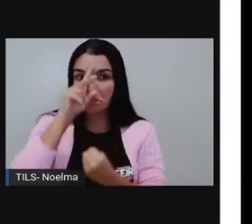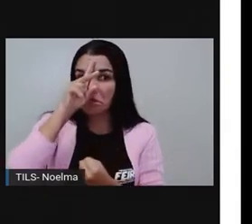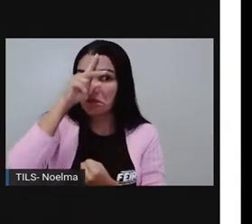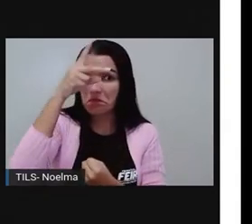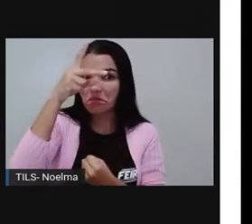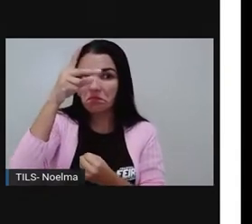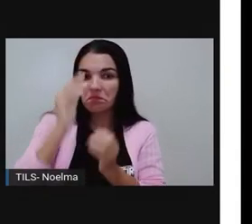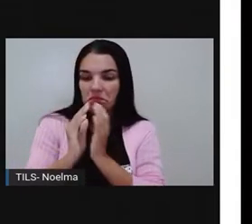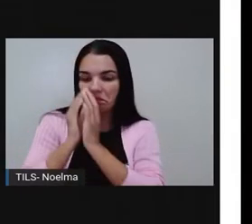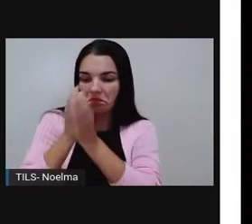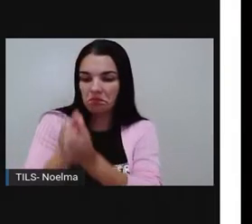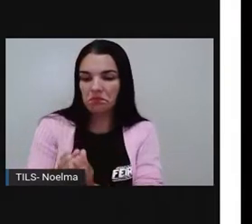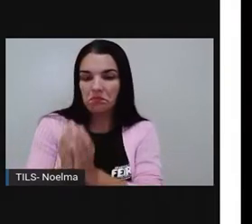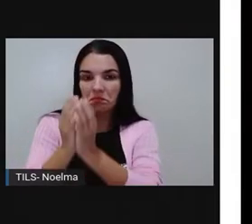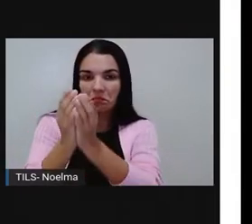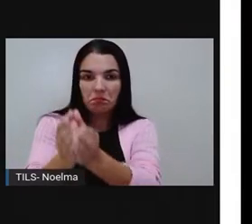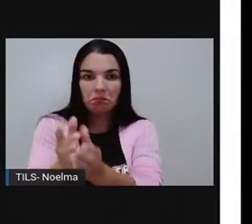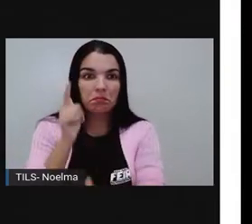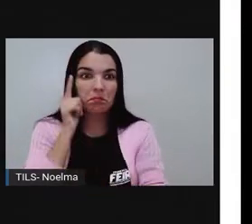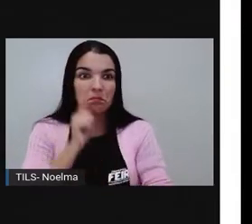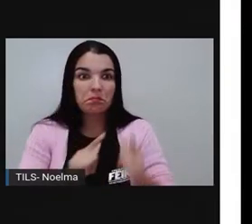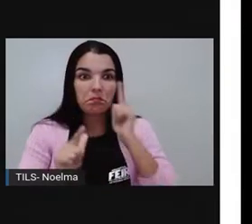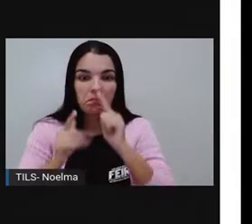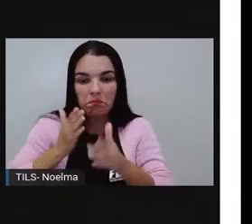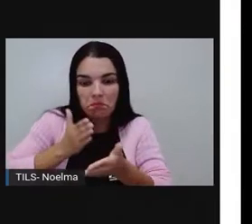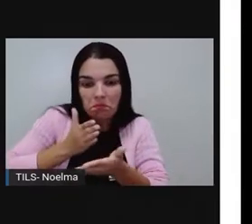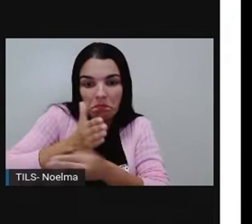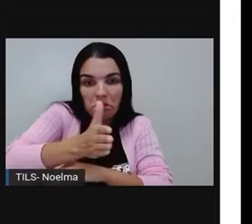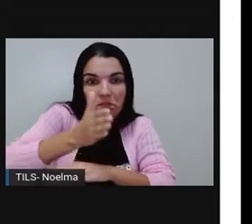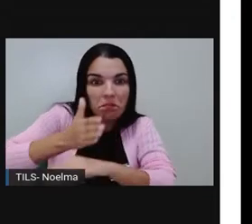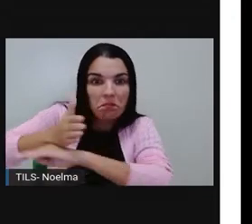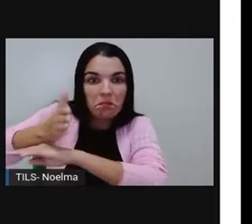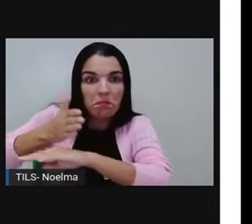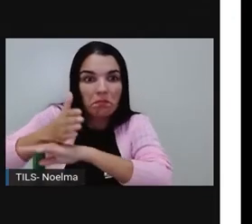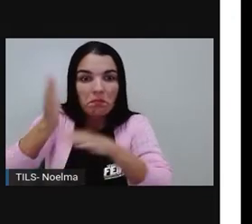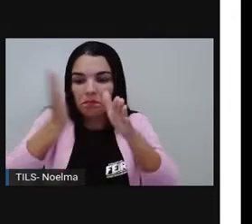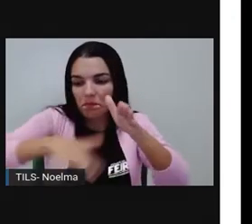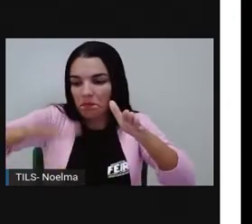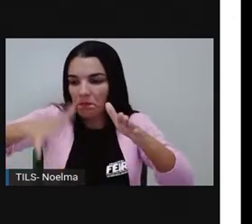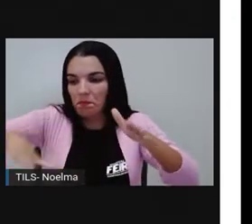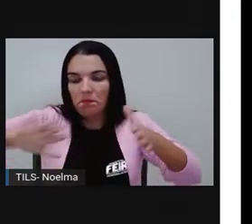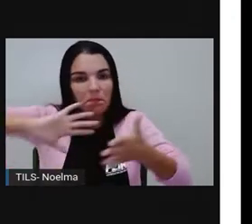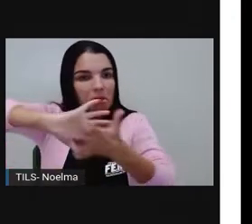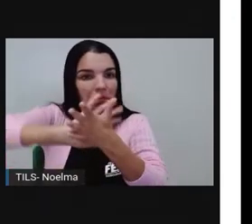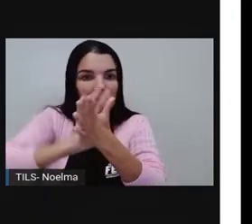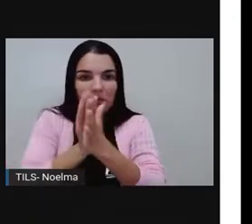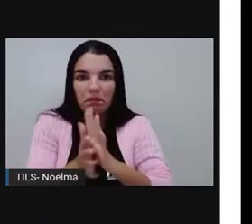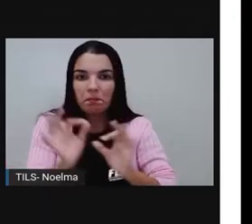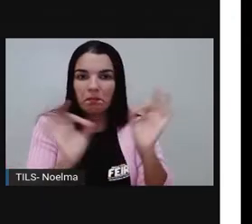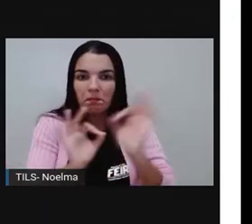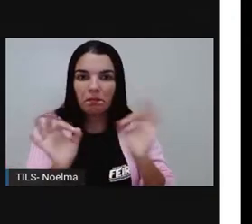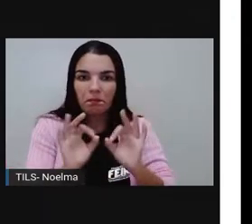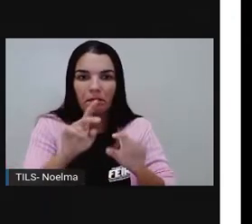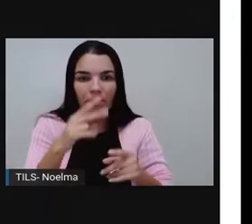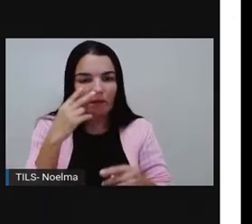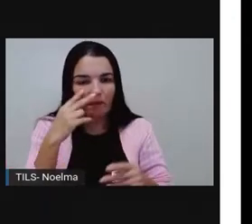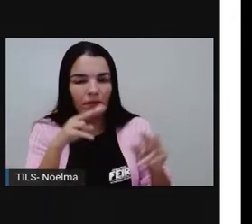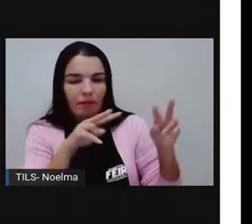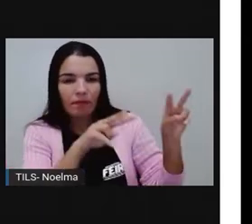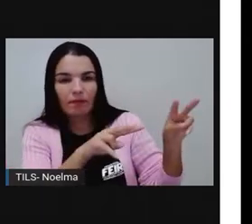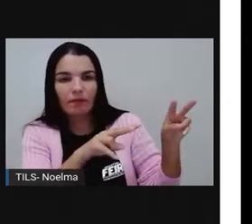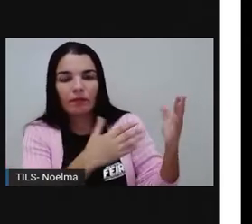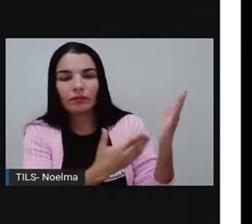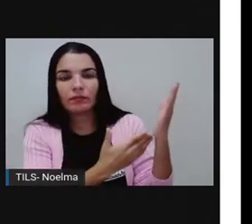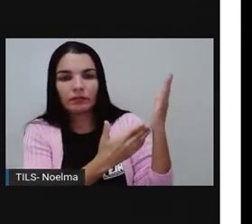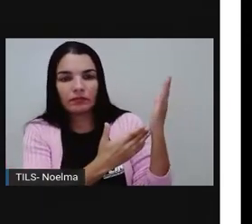fortes, capazes de atravessar o mar sem serem destruídas. Como vimos, Portugal explorou as riquezas